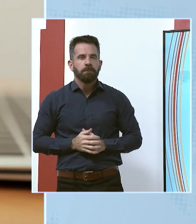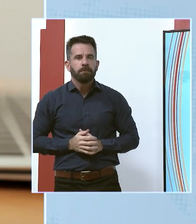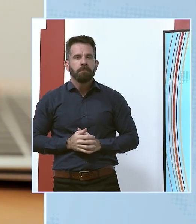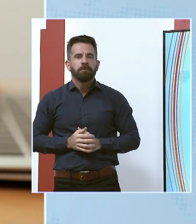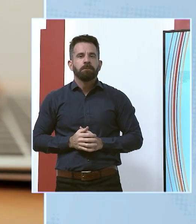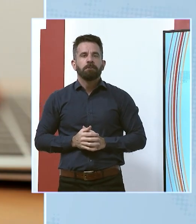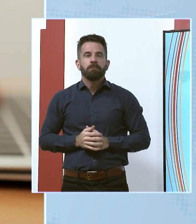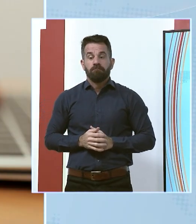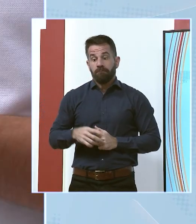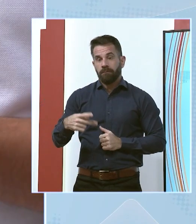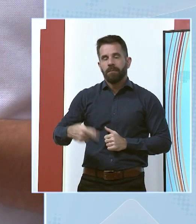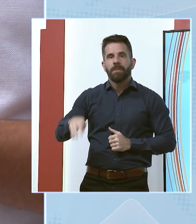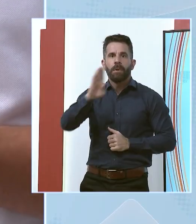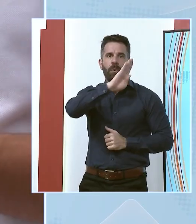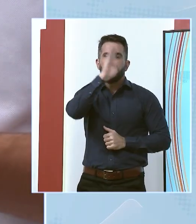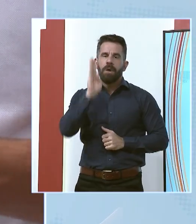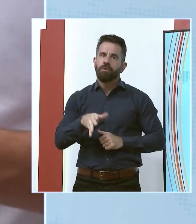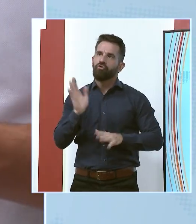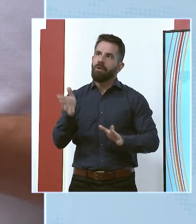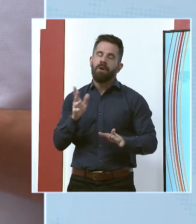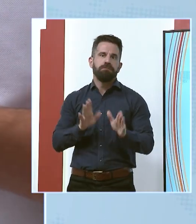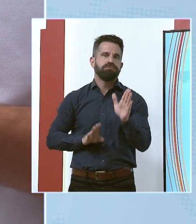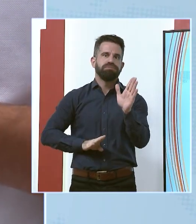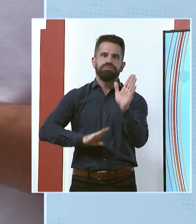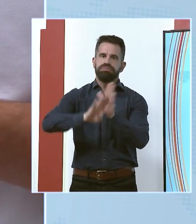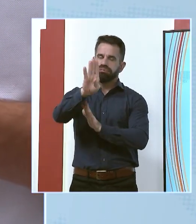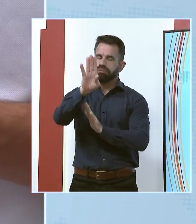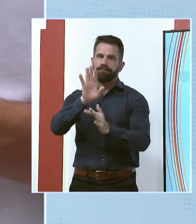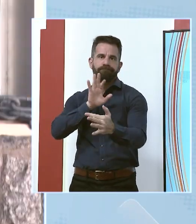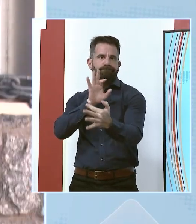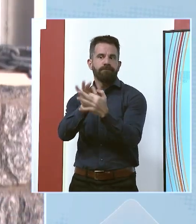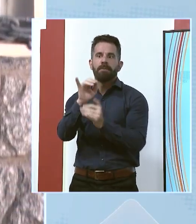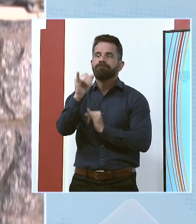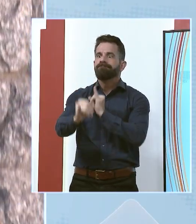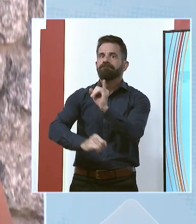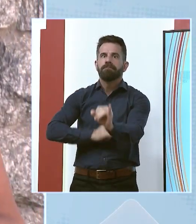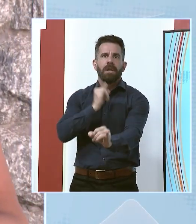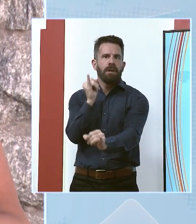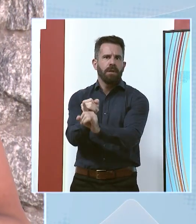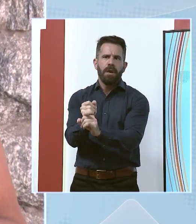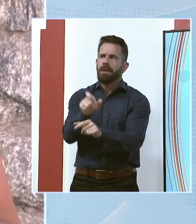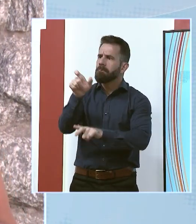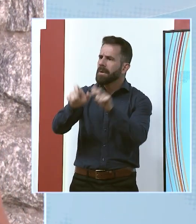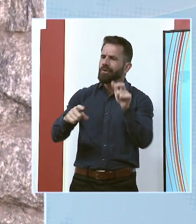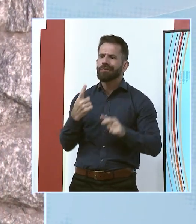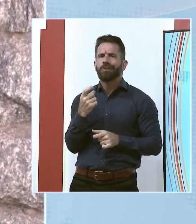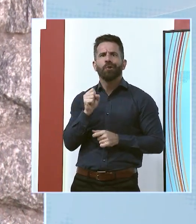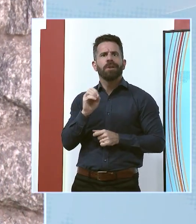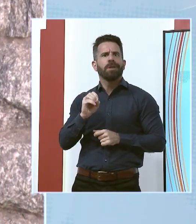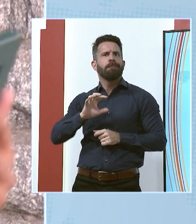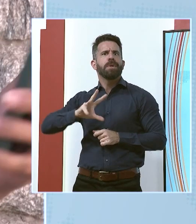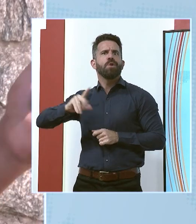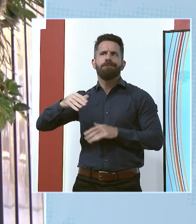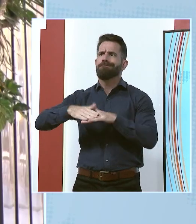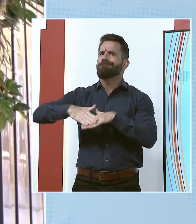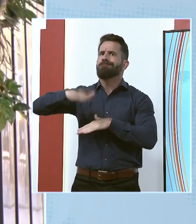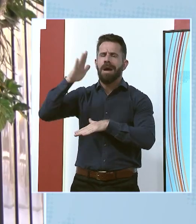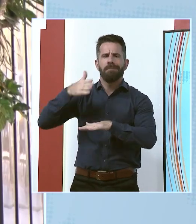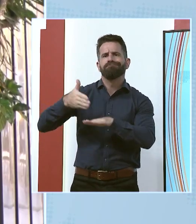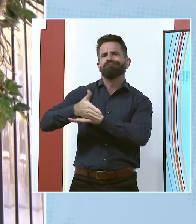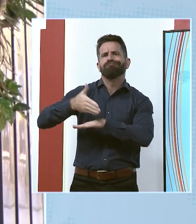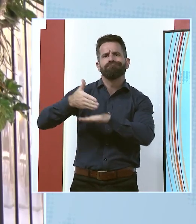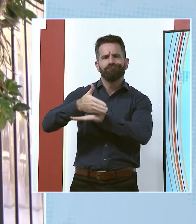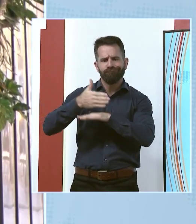Um Brasil conectado. O nosso país possui mais de 180 milhões de usuários da internet. Uma pesquisa mostrou